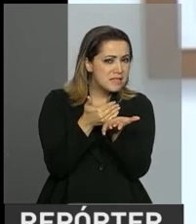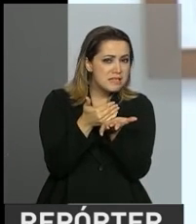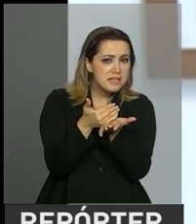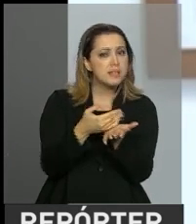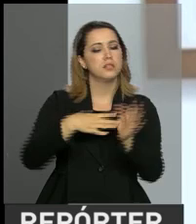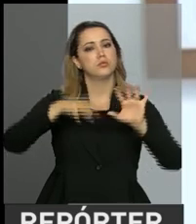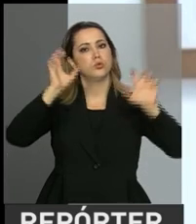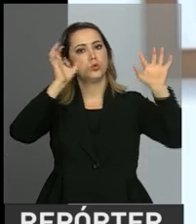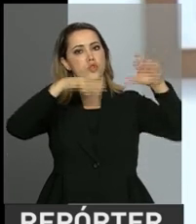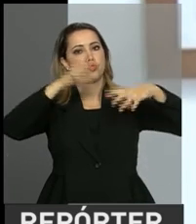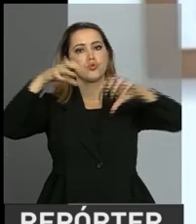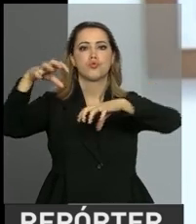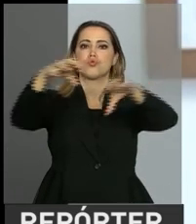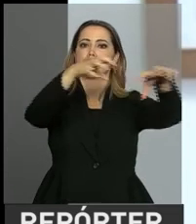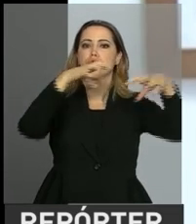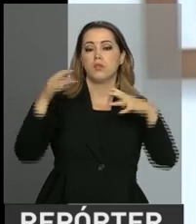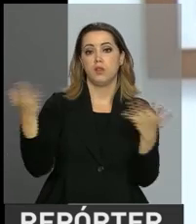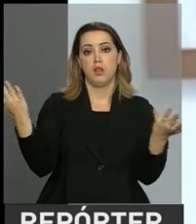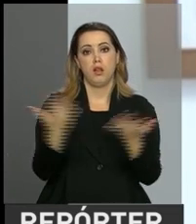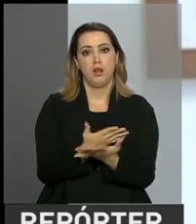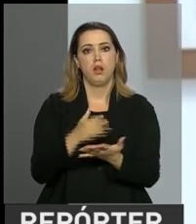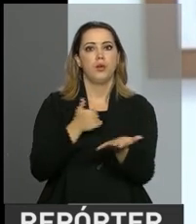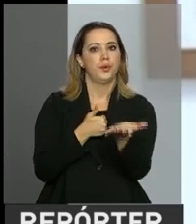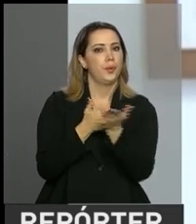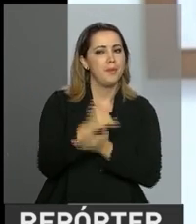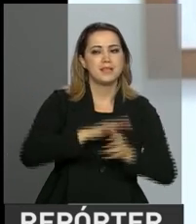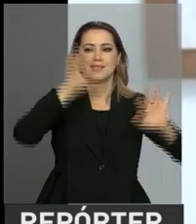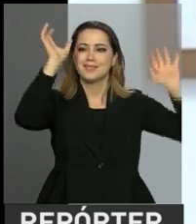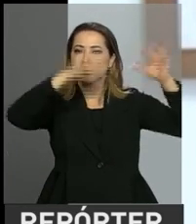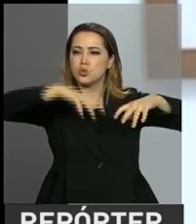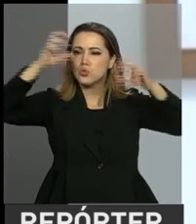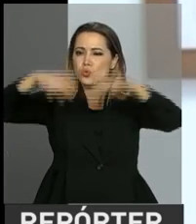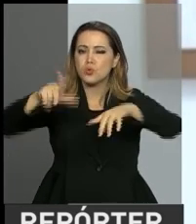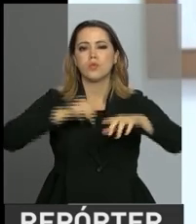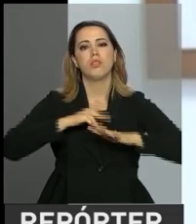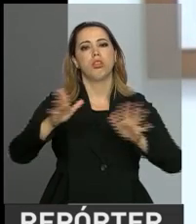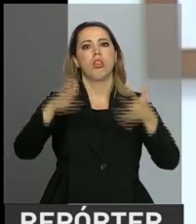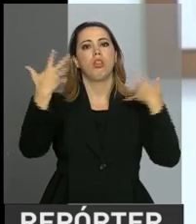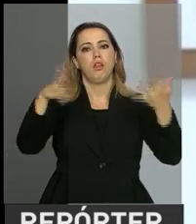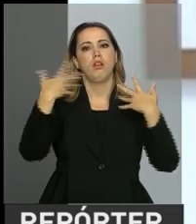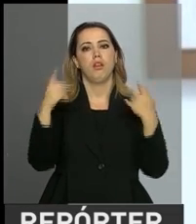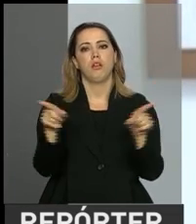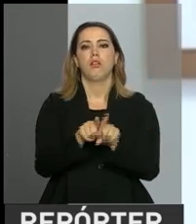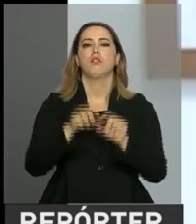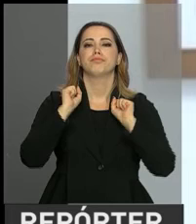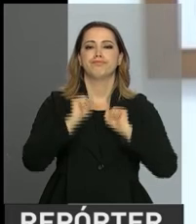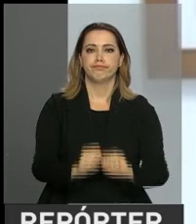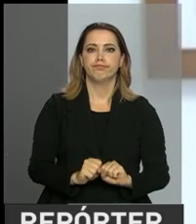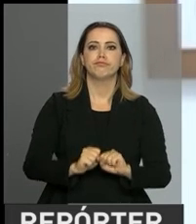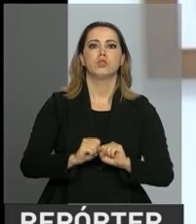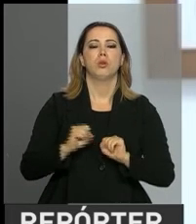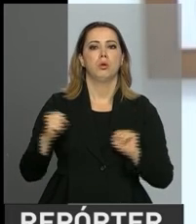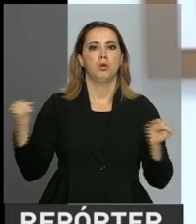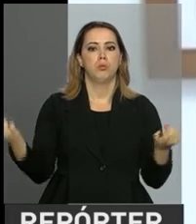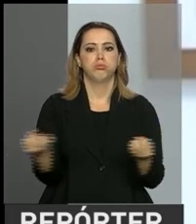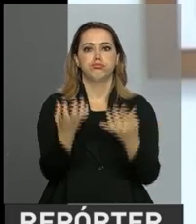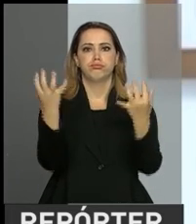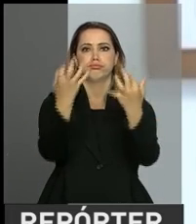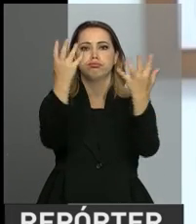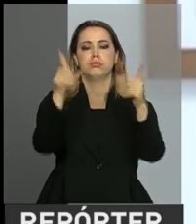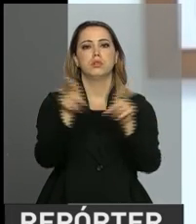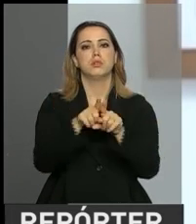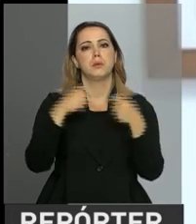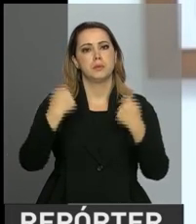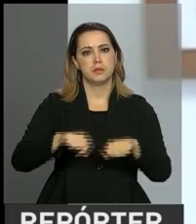e agora pensam mesmo temperatura o início do período chuvoso é possível que o índice aumente no com isso a população tem